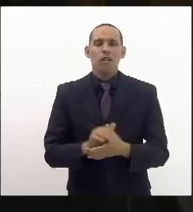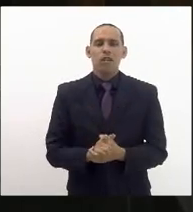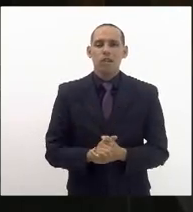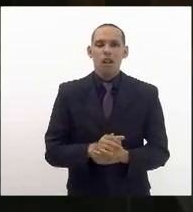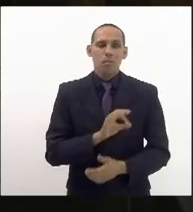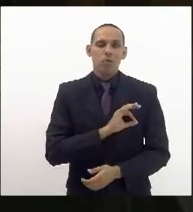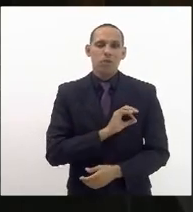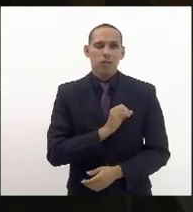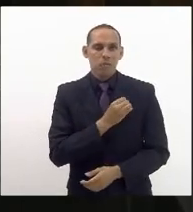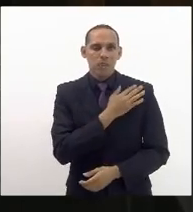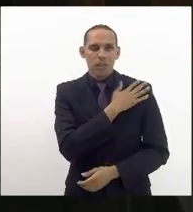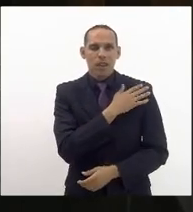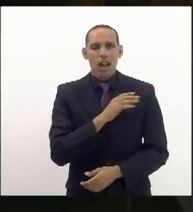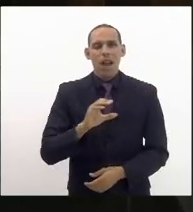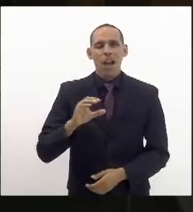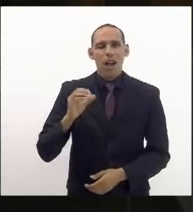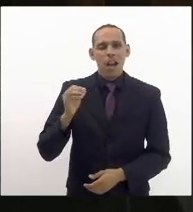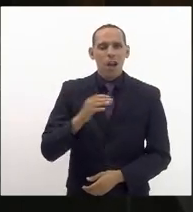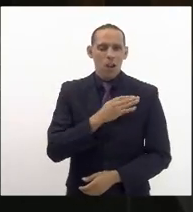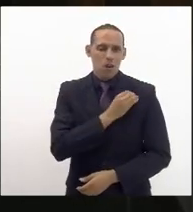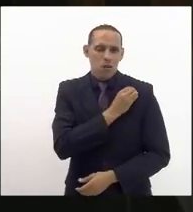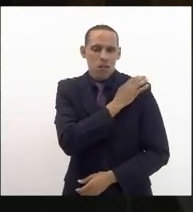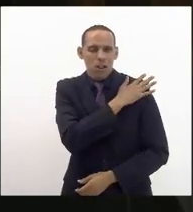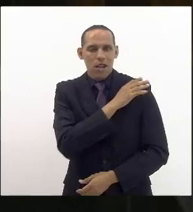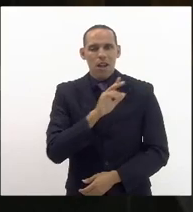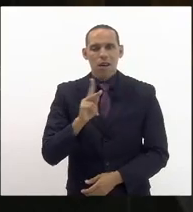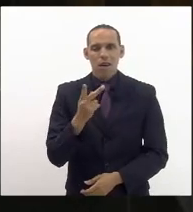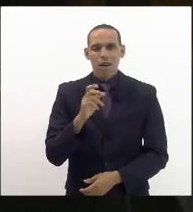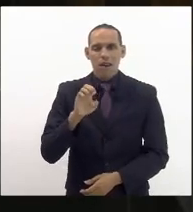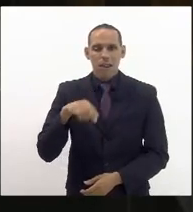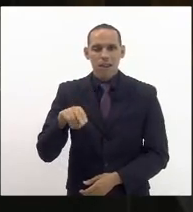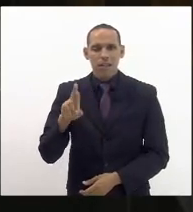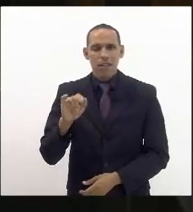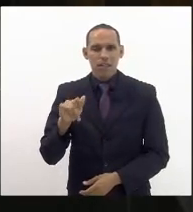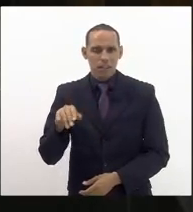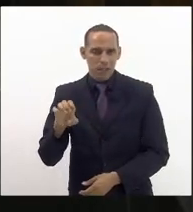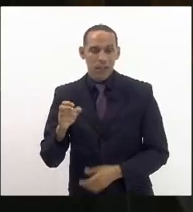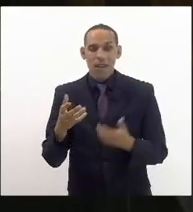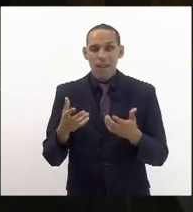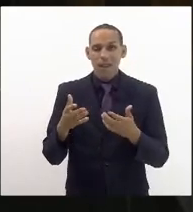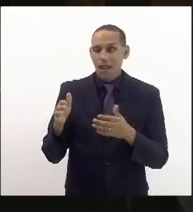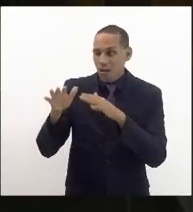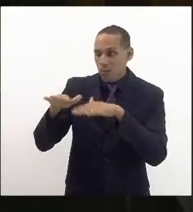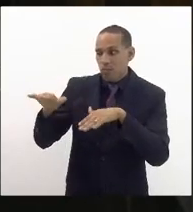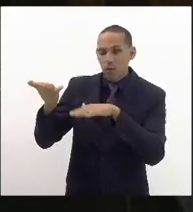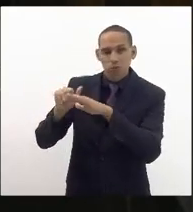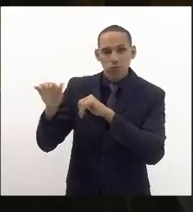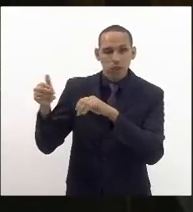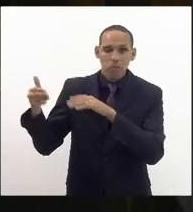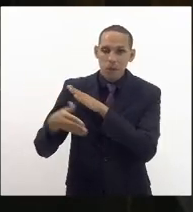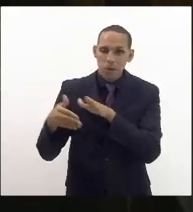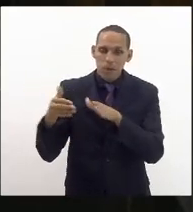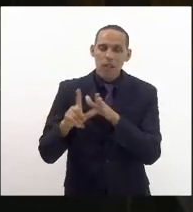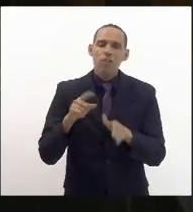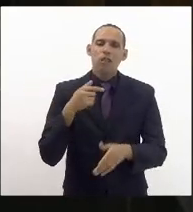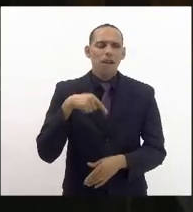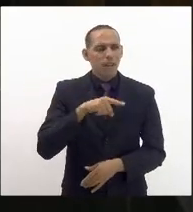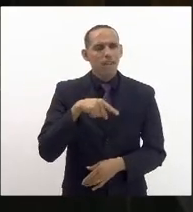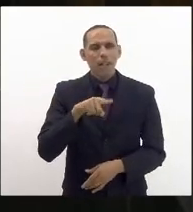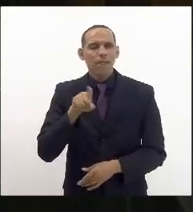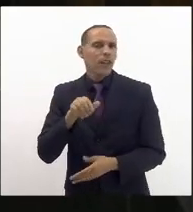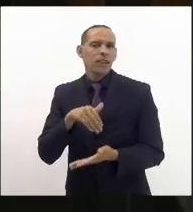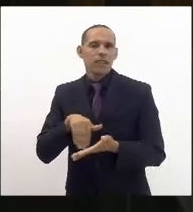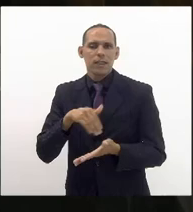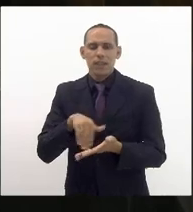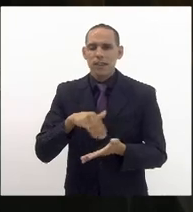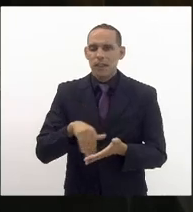fato quer esses oficiais em sua tropa, e a gente tem trabalhado, ido em cada secretaria, em